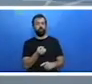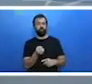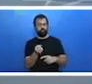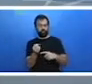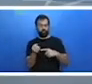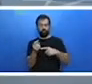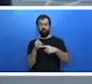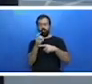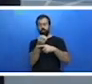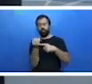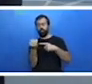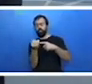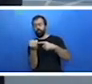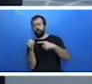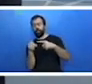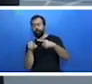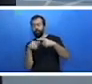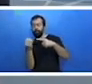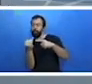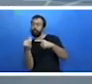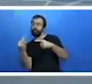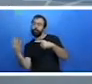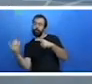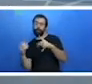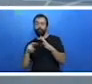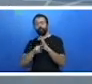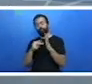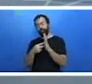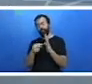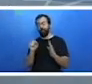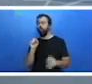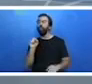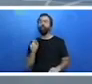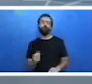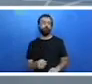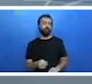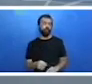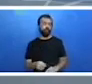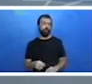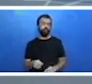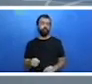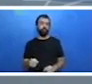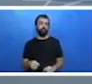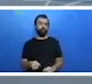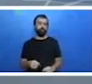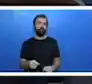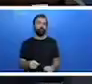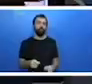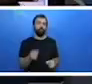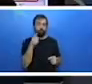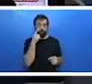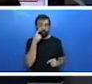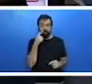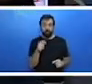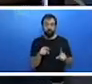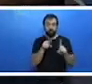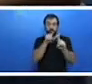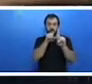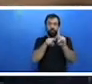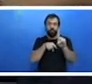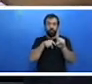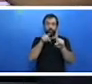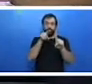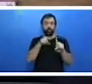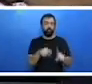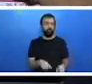a vírgula? Vamos descobrir analisando algumas temperaturas. Observe as temperaturas das